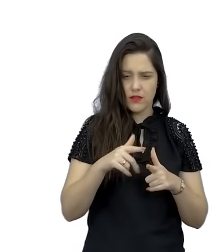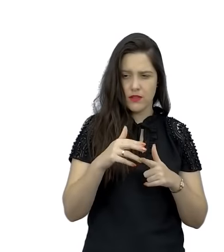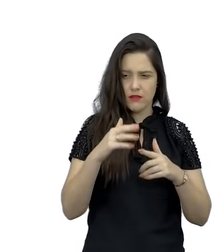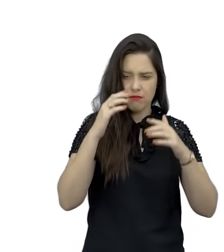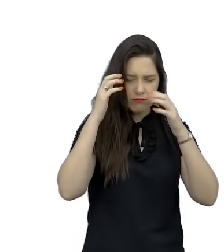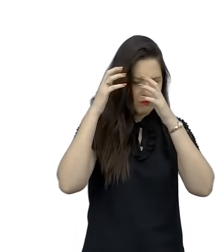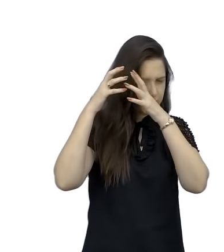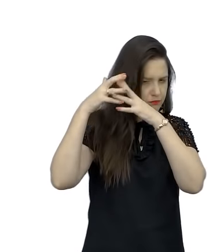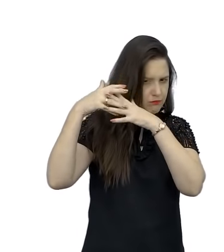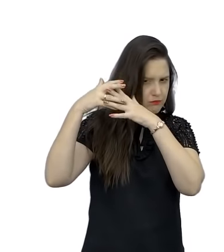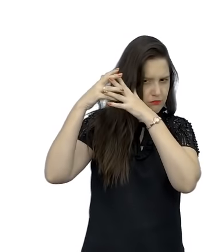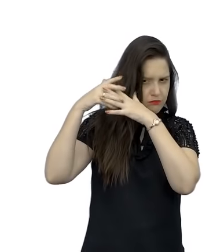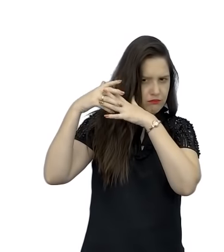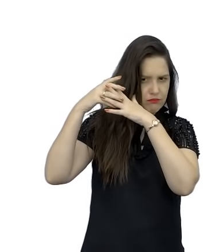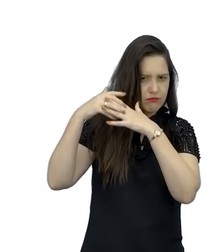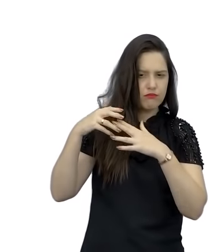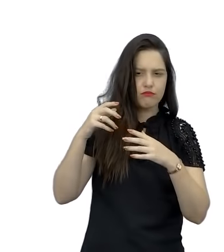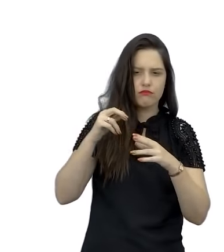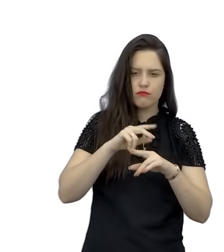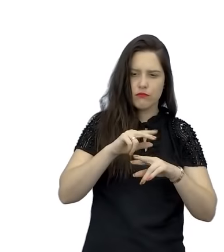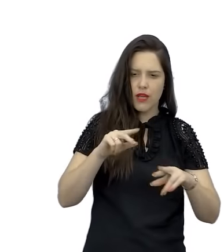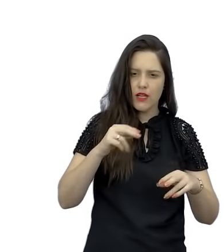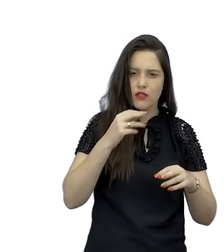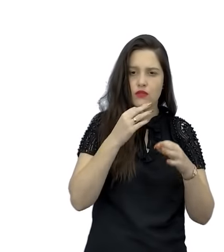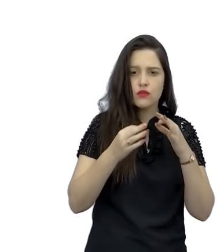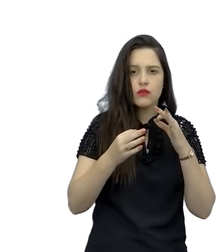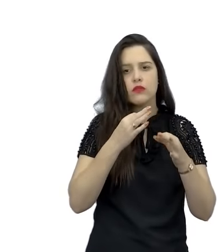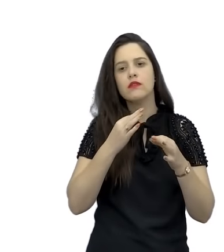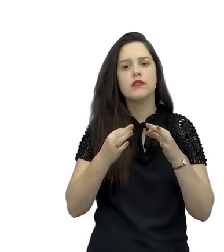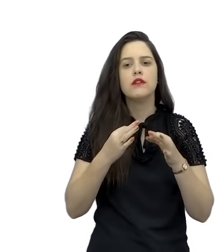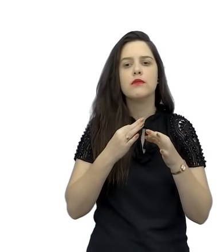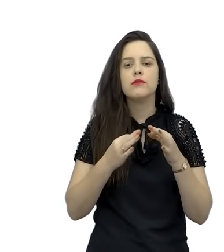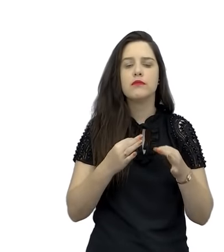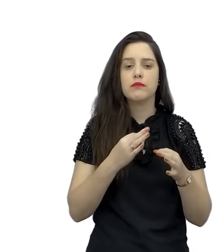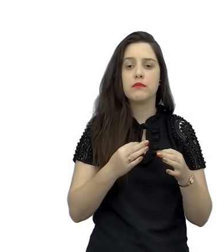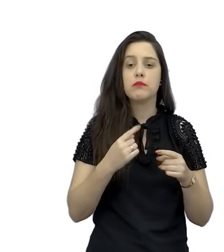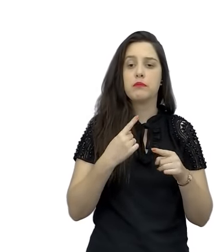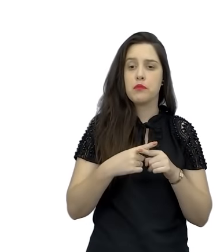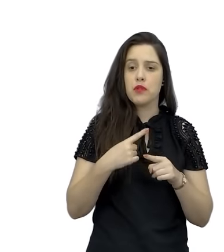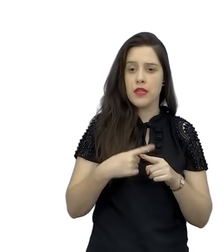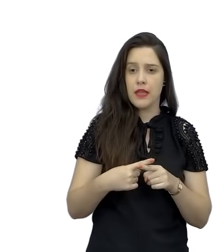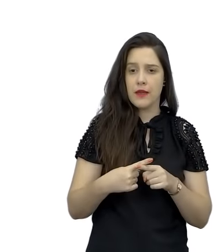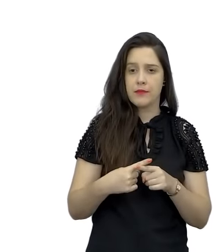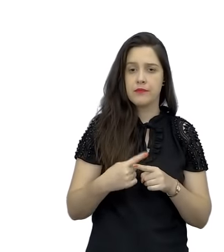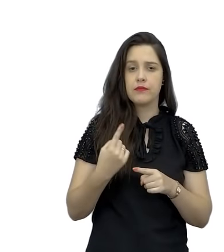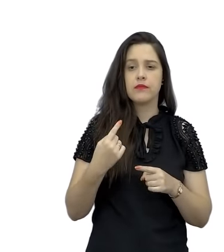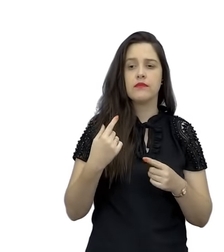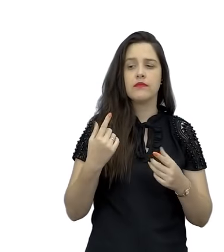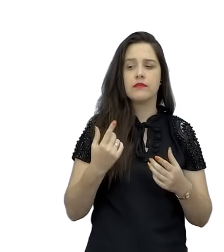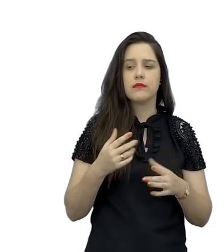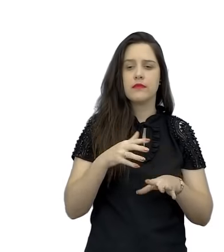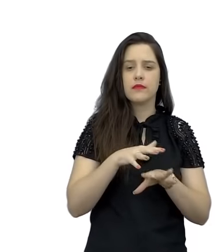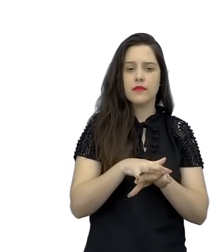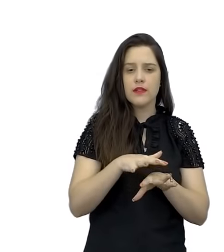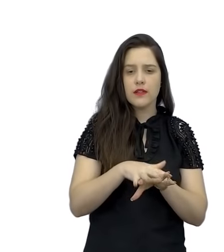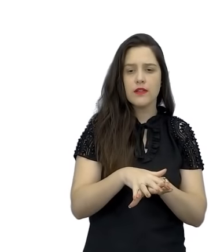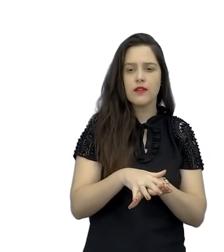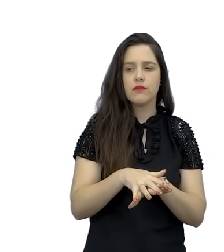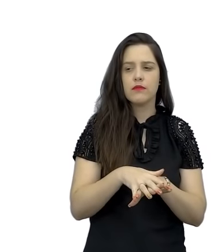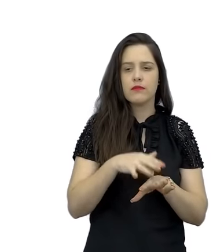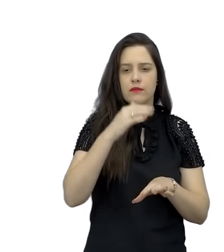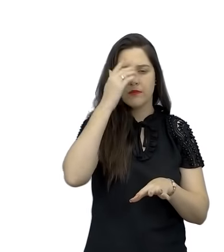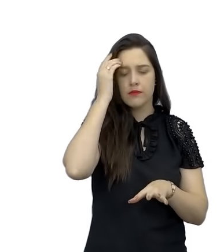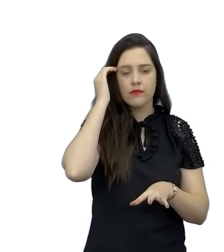né? E para a argumentação. Argumentar em matemática, o porquê, né? Aquele fenômeno acontece, né?